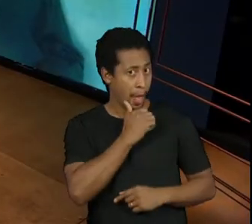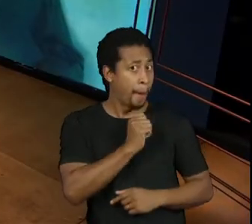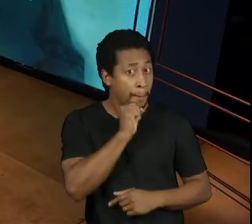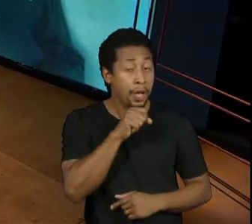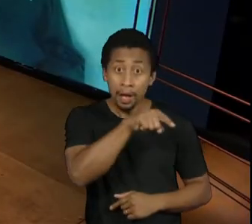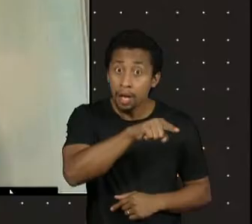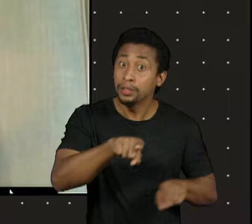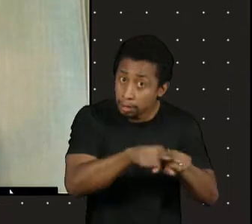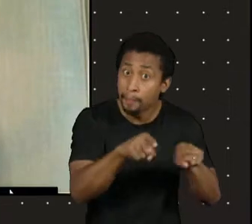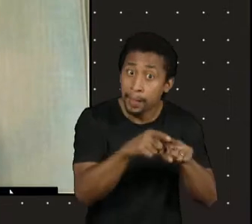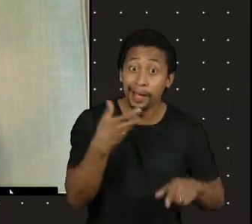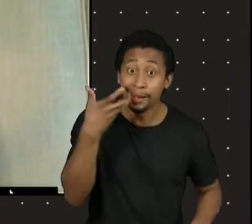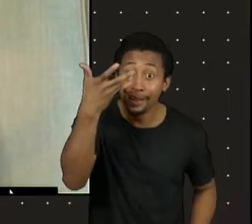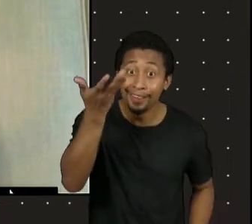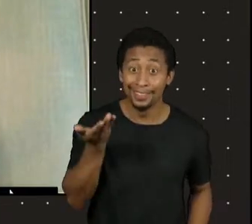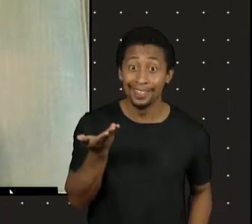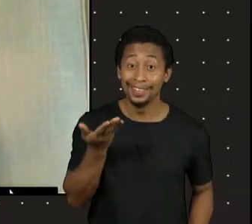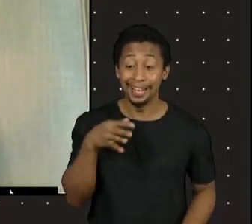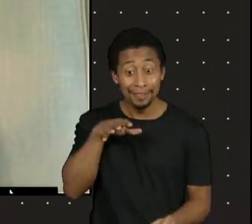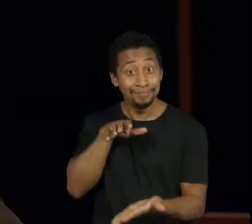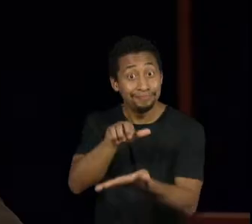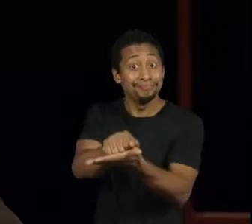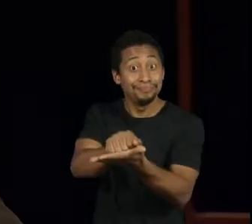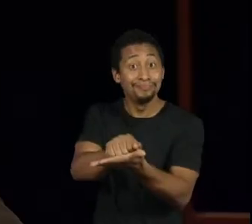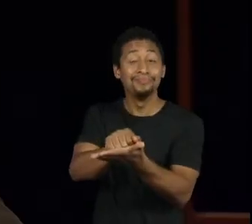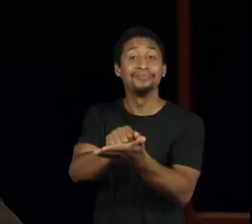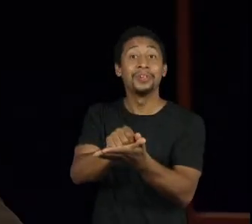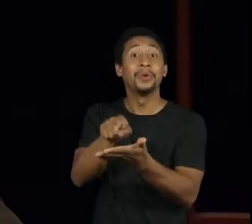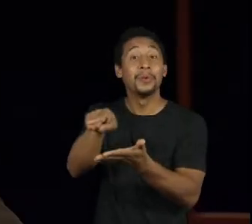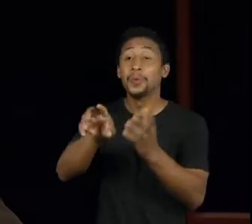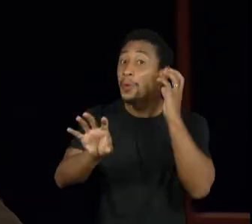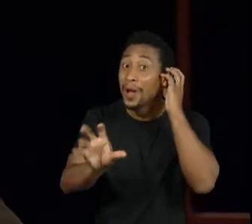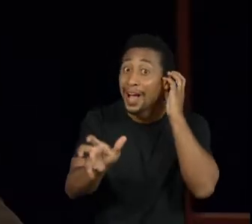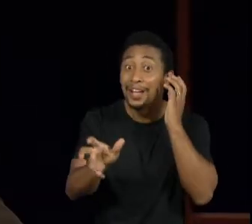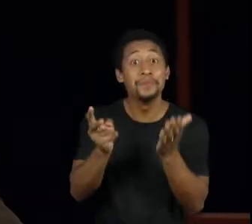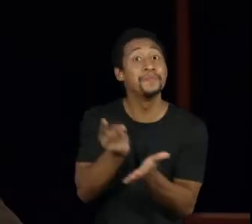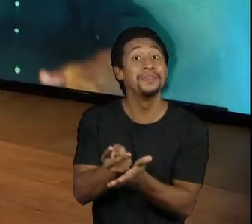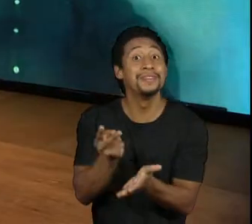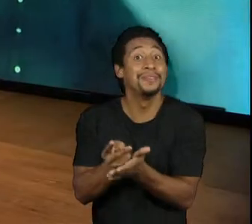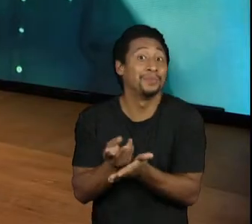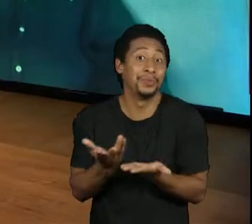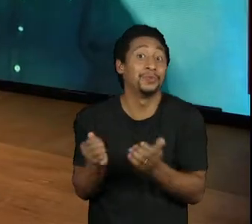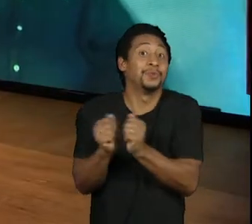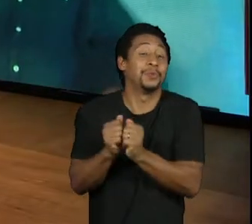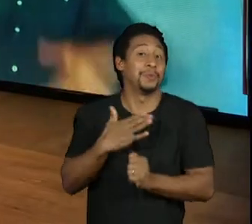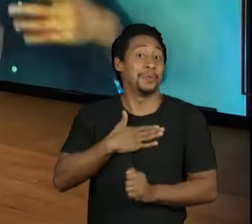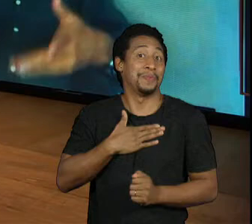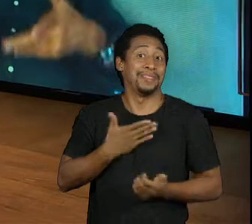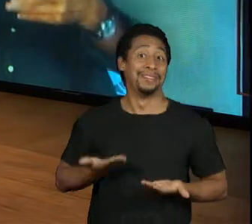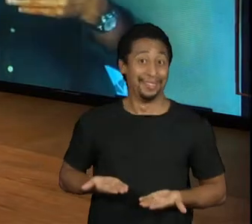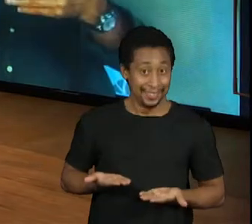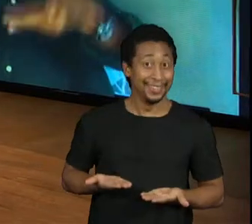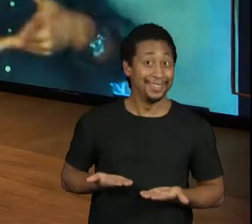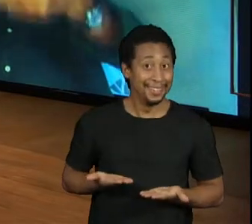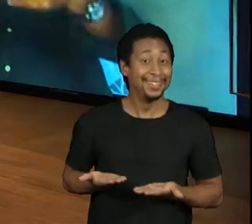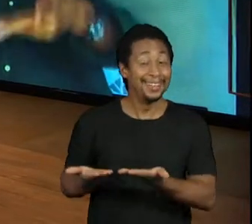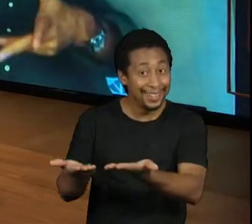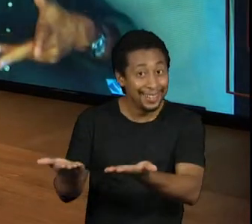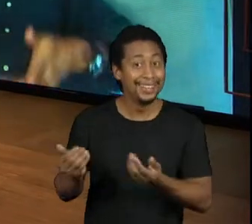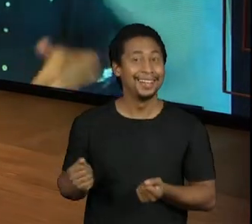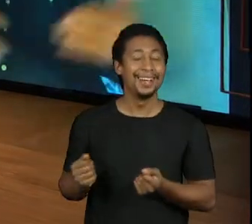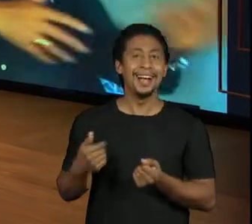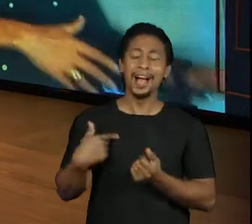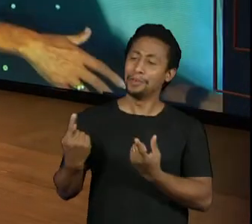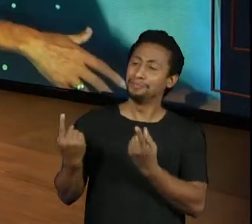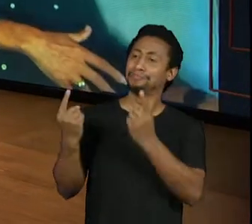se inscrevendo nesse mesmo programa que eu estive. Ela ganhou. Genial. Eu tive que voltar com